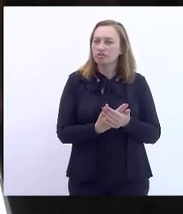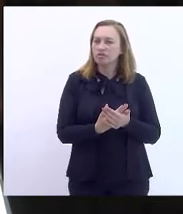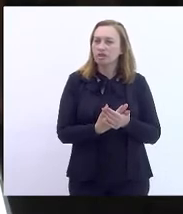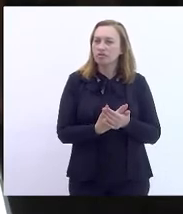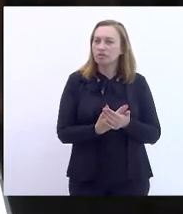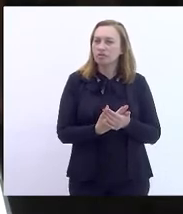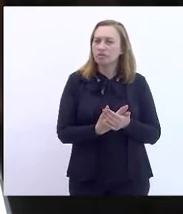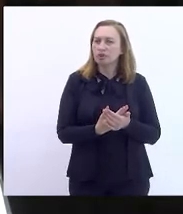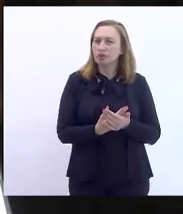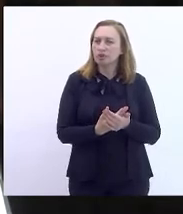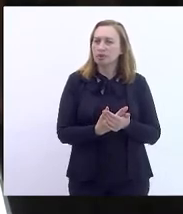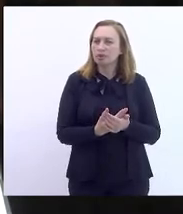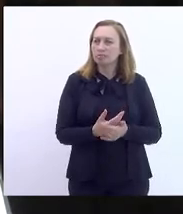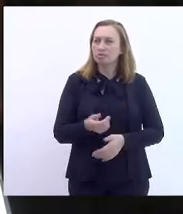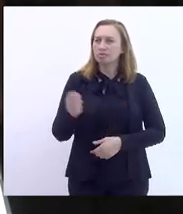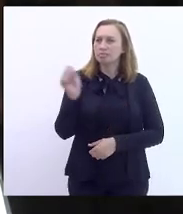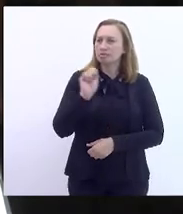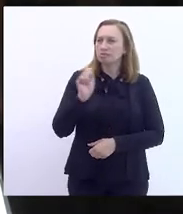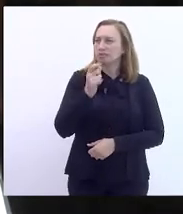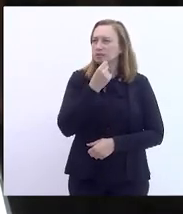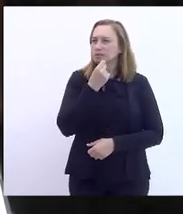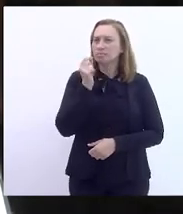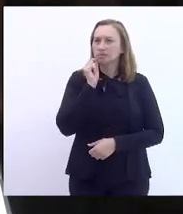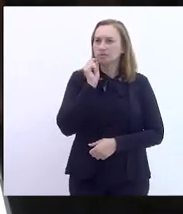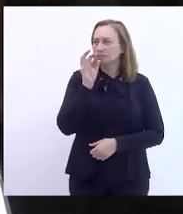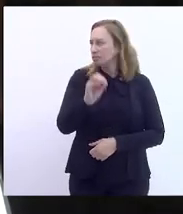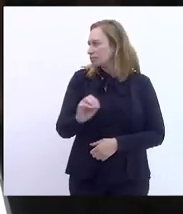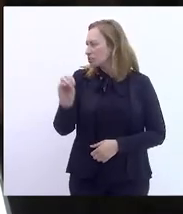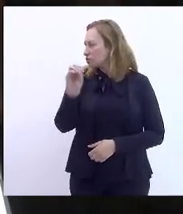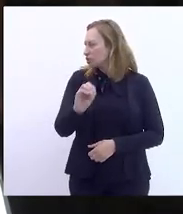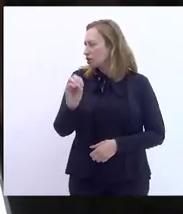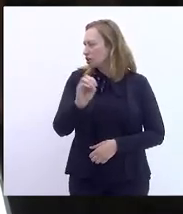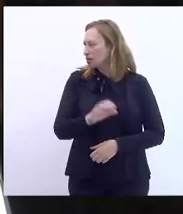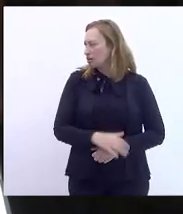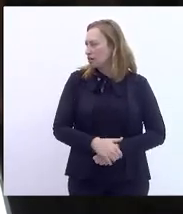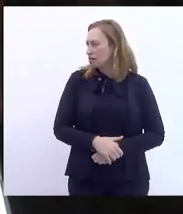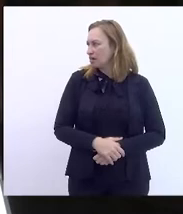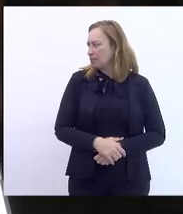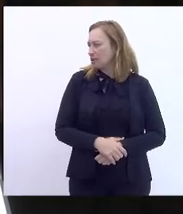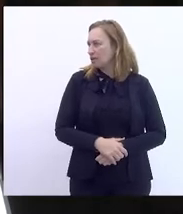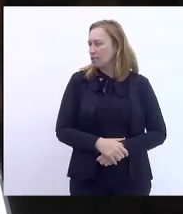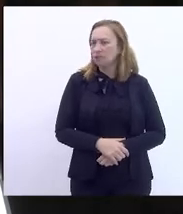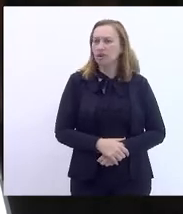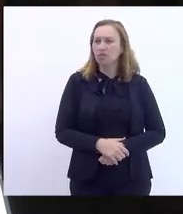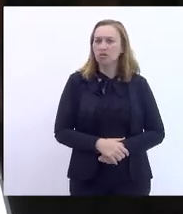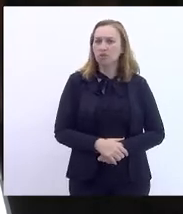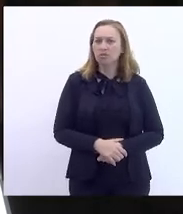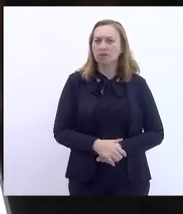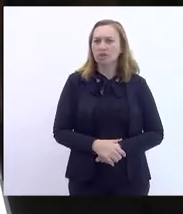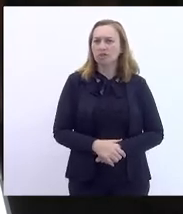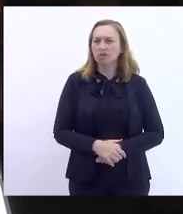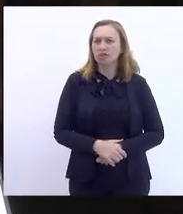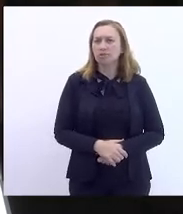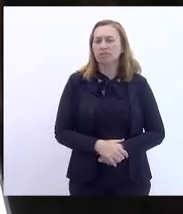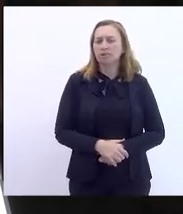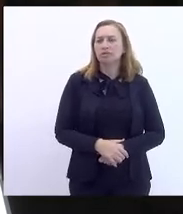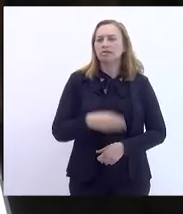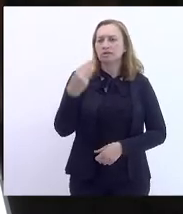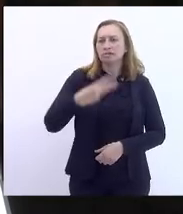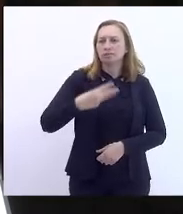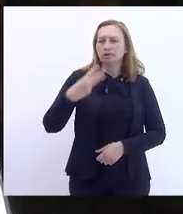do ano passado não dá para brincar com a fome Muito menos a fome de criança o